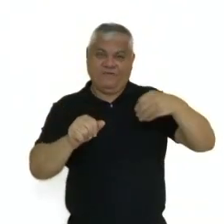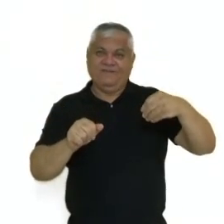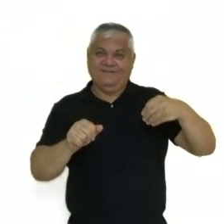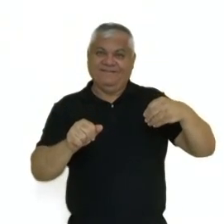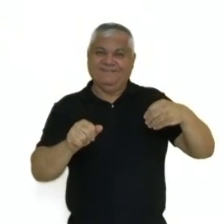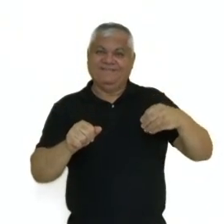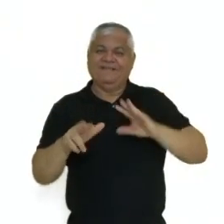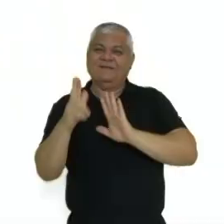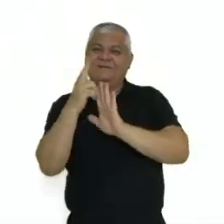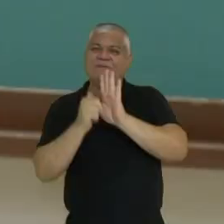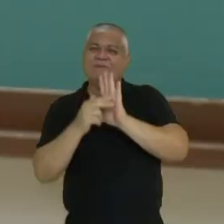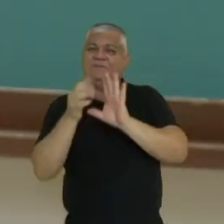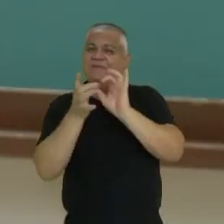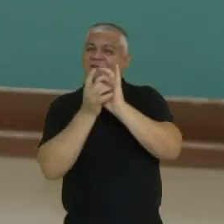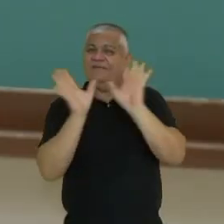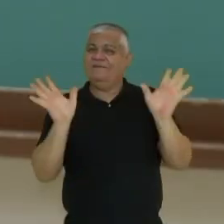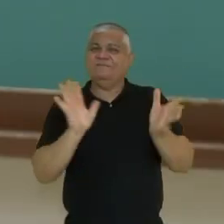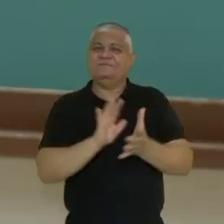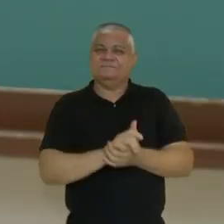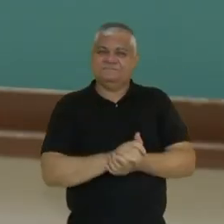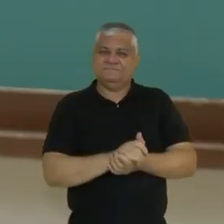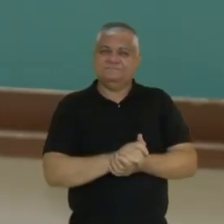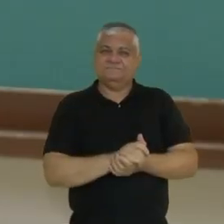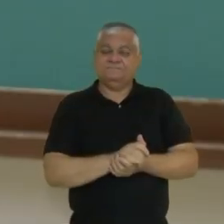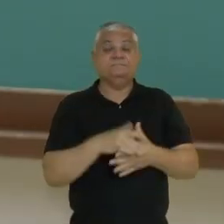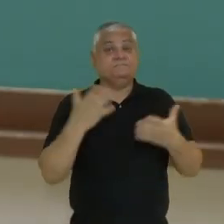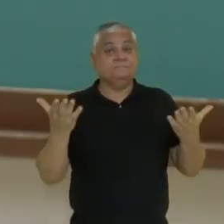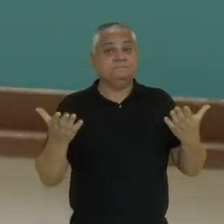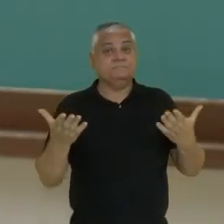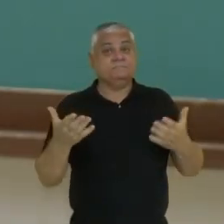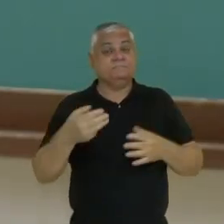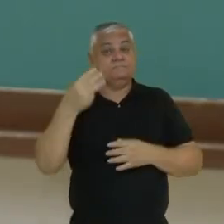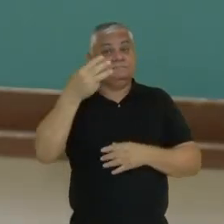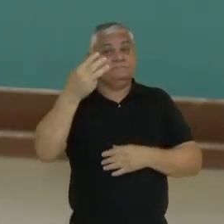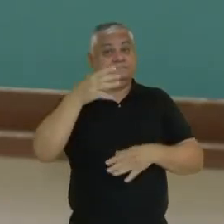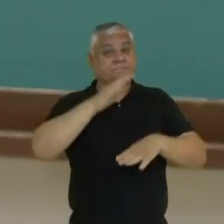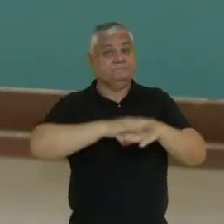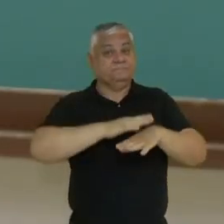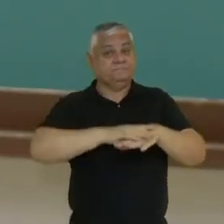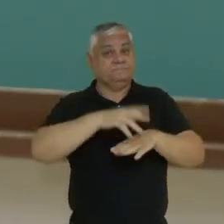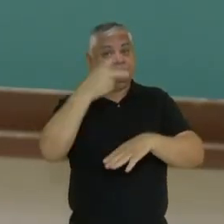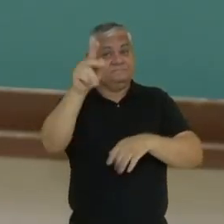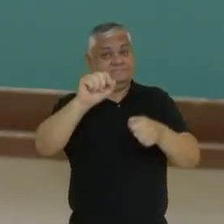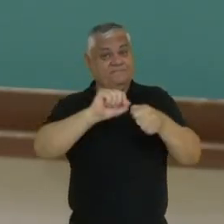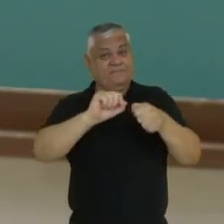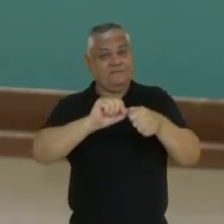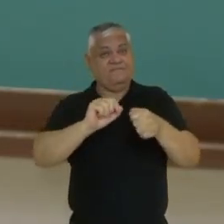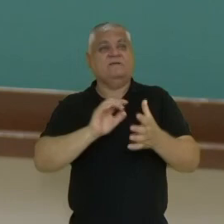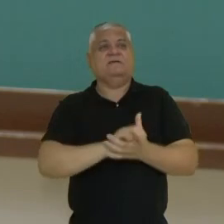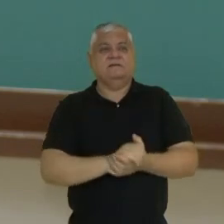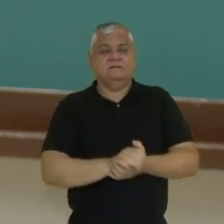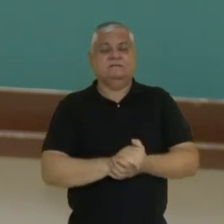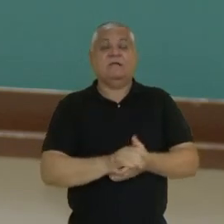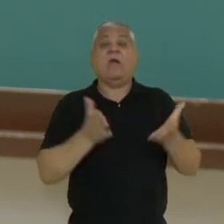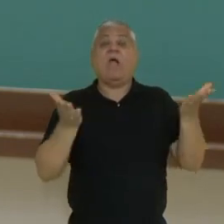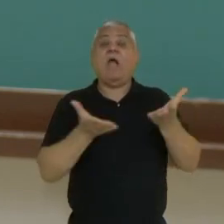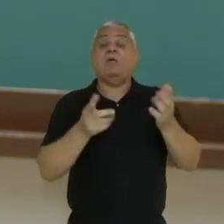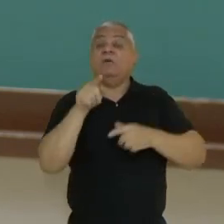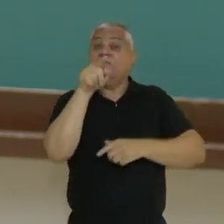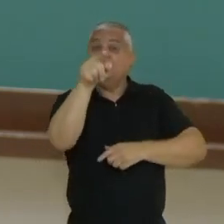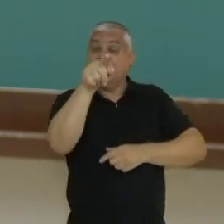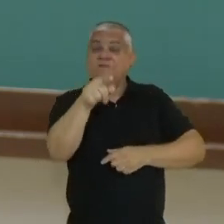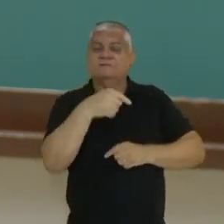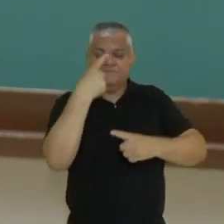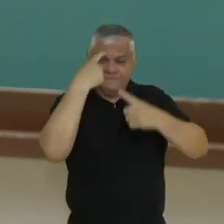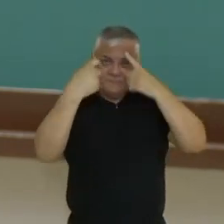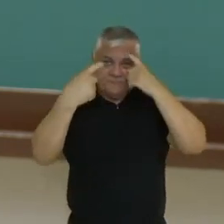que a pintura é libertadora. Com isso, chegamos à atividade mão na massa. Que tal você escrever uma carta